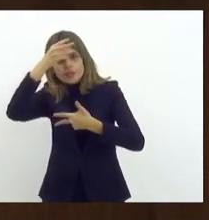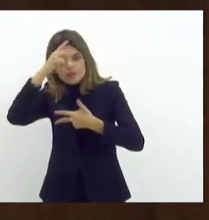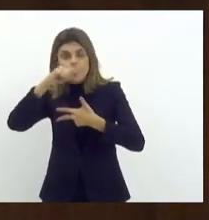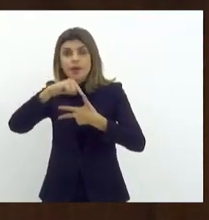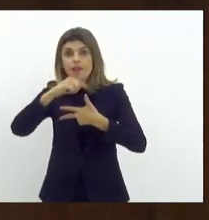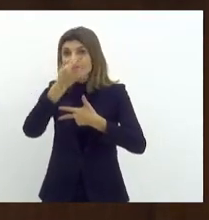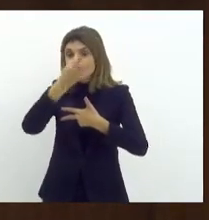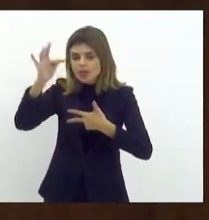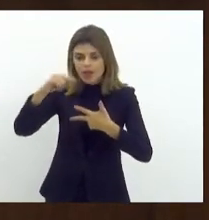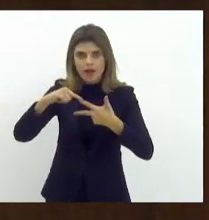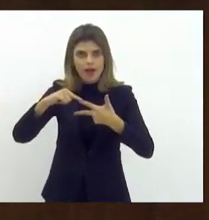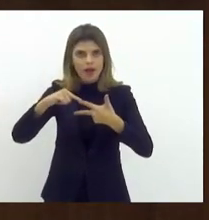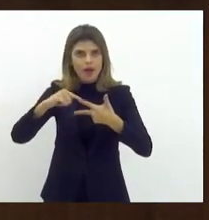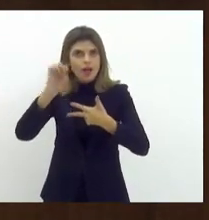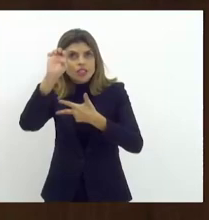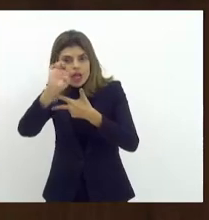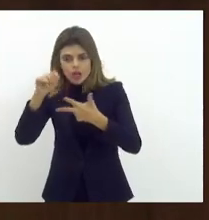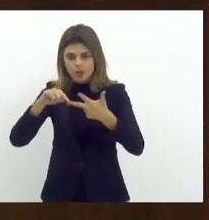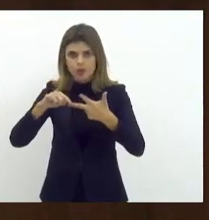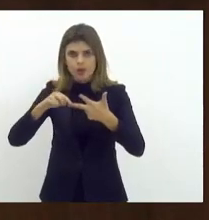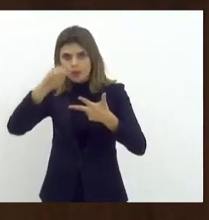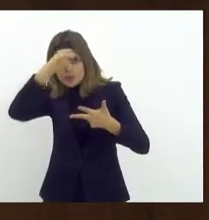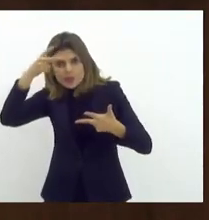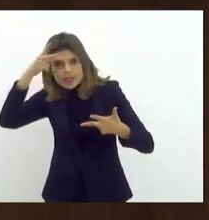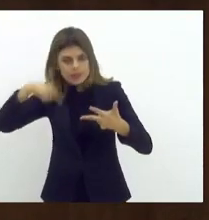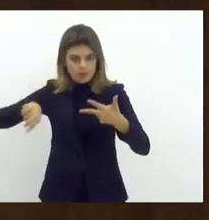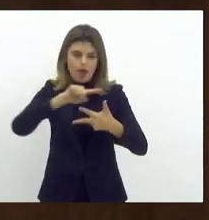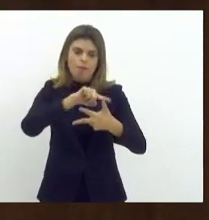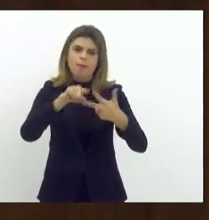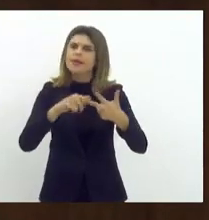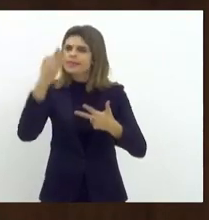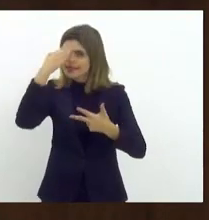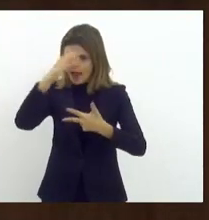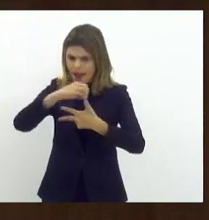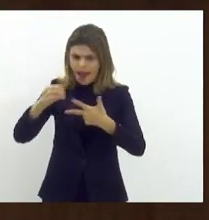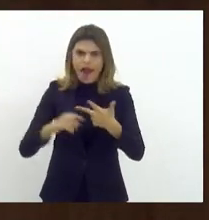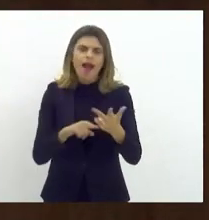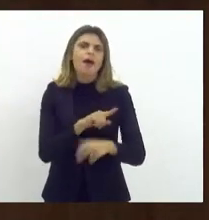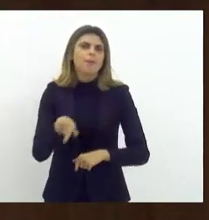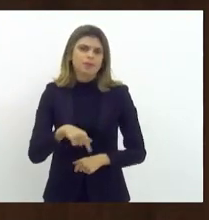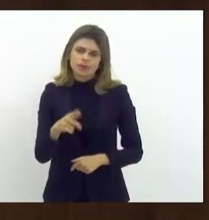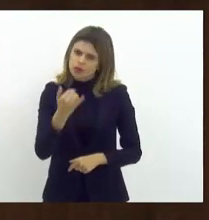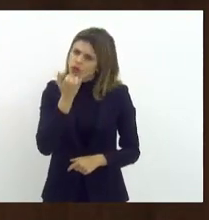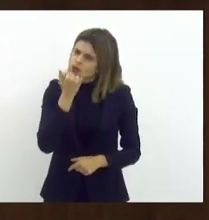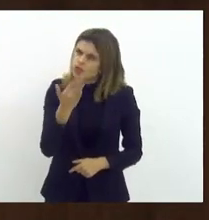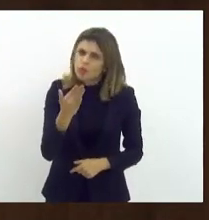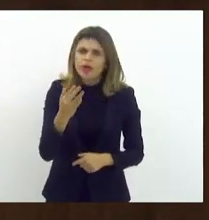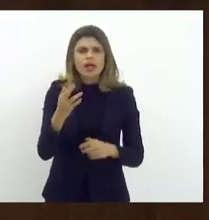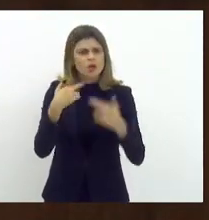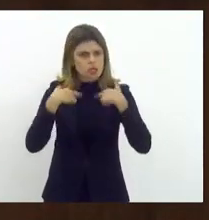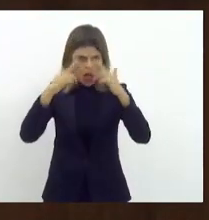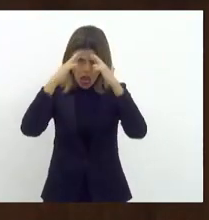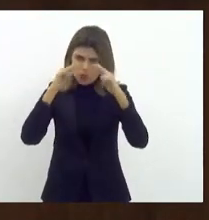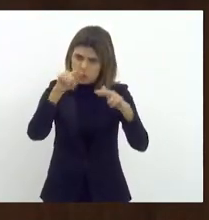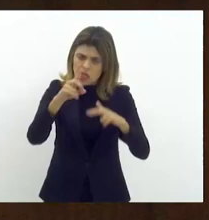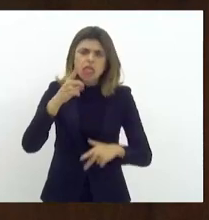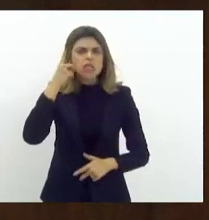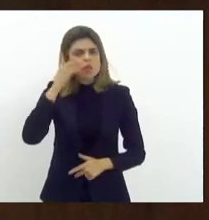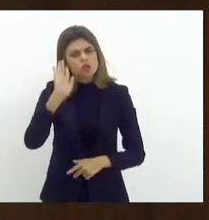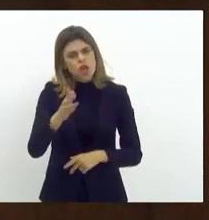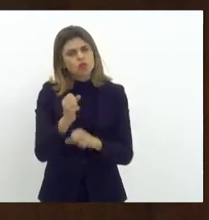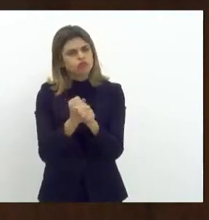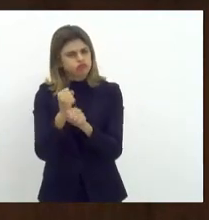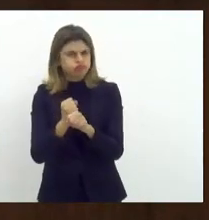traçar e fazer um discurso tudo completamente Genérico e que com todo respeito ao colega com todo respeito que eu você você é um deputado